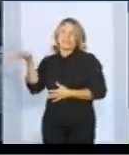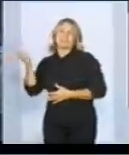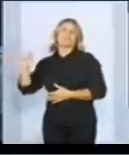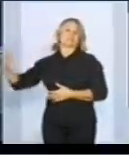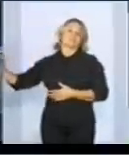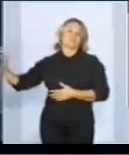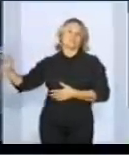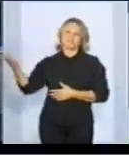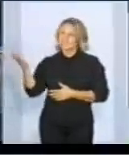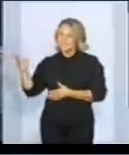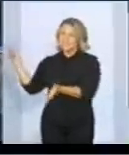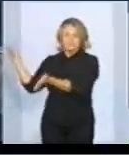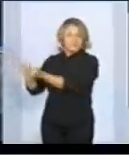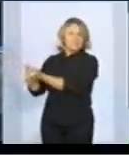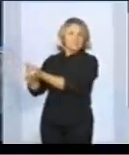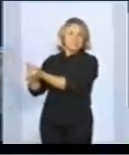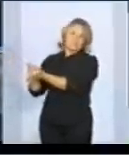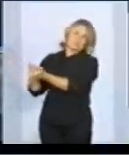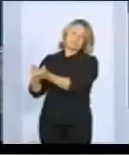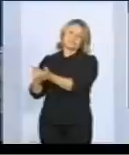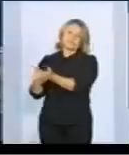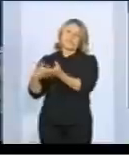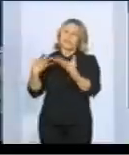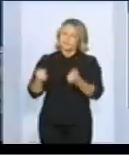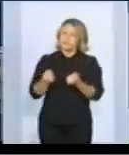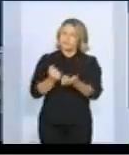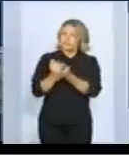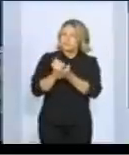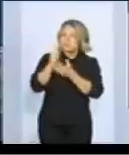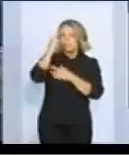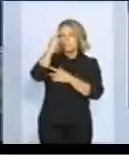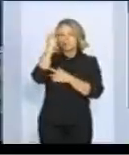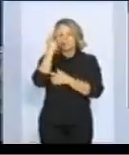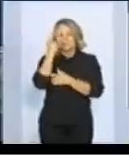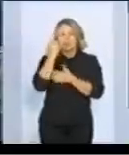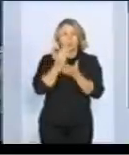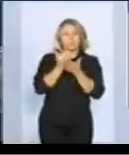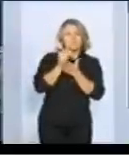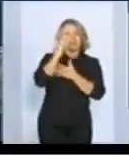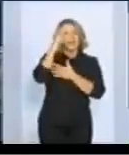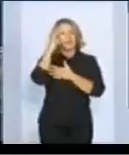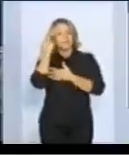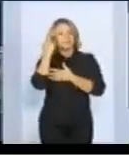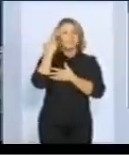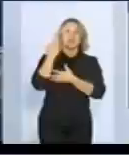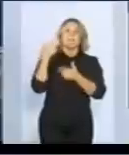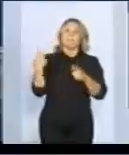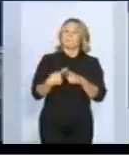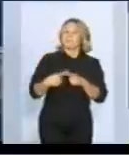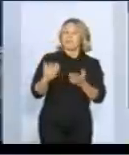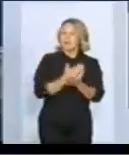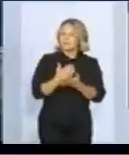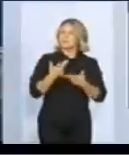que, que ele quer, de fato? Então, vamos pensar um pouquinho mais, vamos refletir sobre isso. Porque vários instrumentos já foram